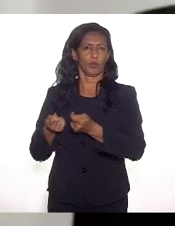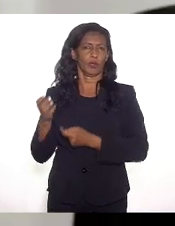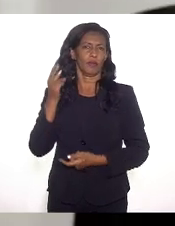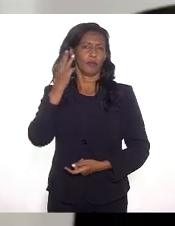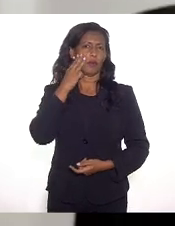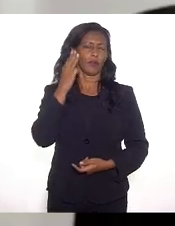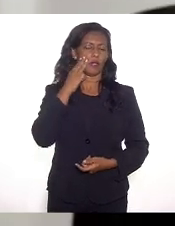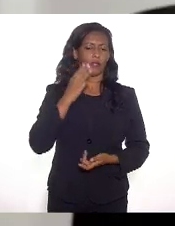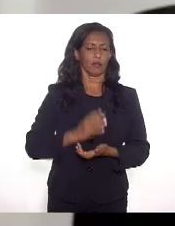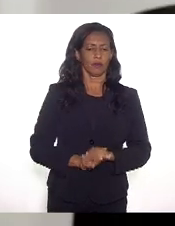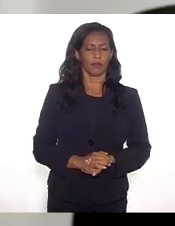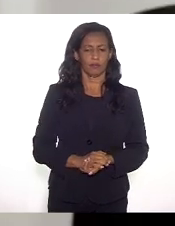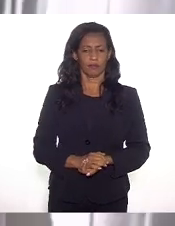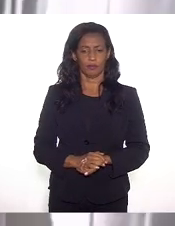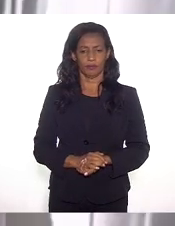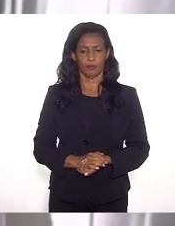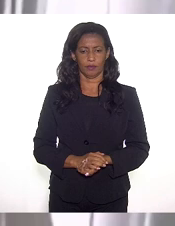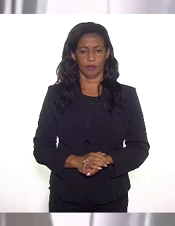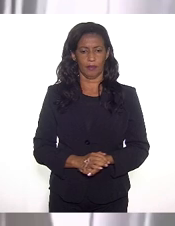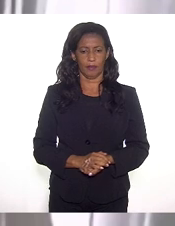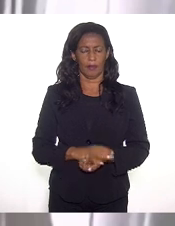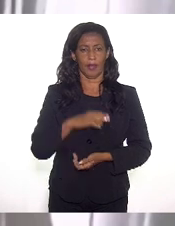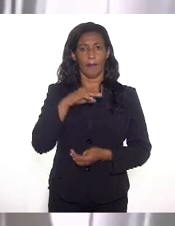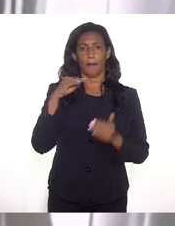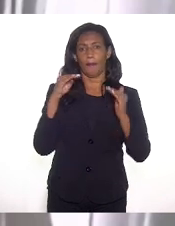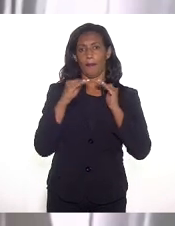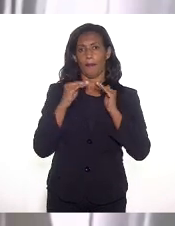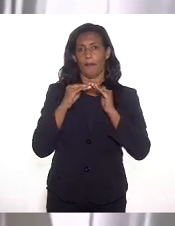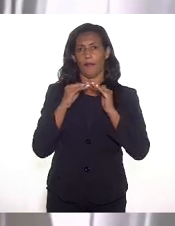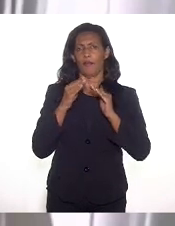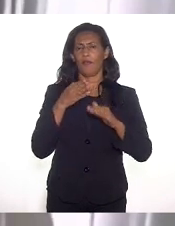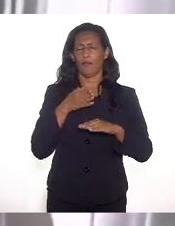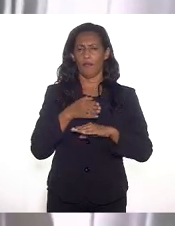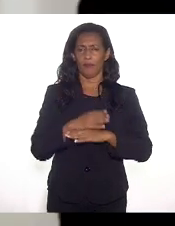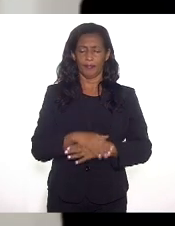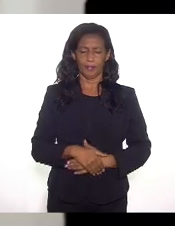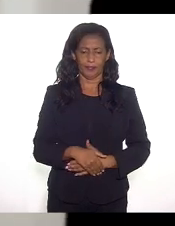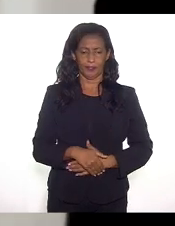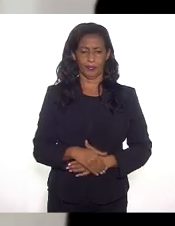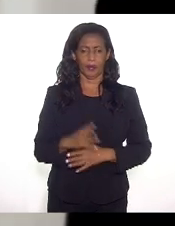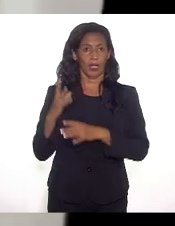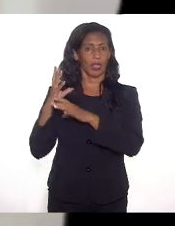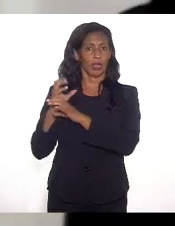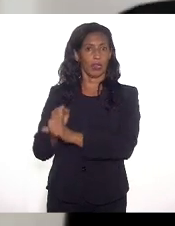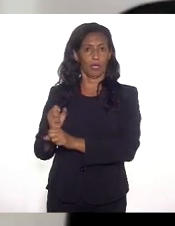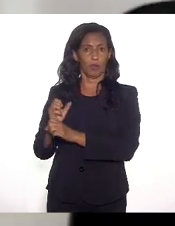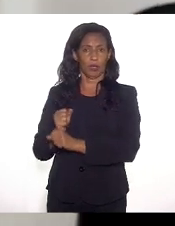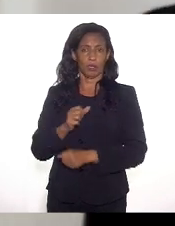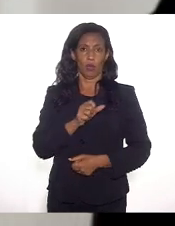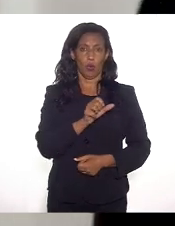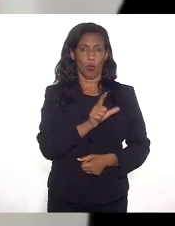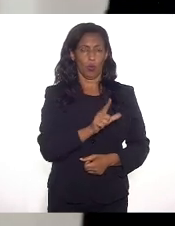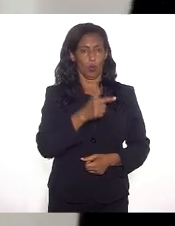Carneiro. No mérito, parecer favorável. Pela Comissão de Tributação, deputado Luiz